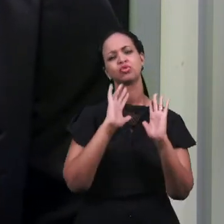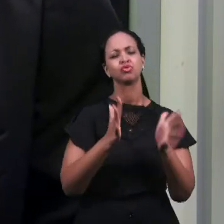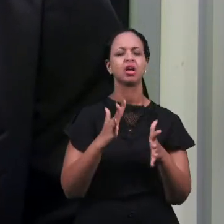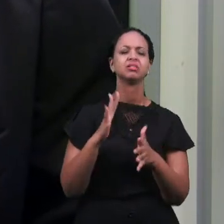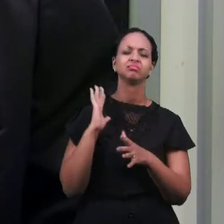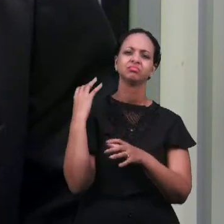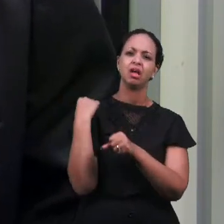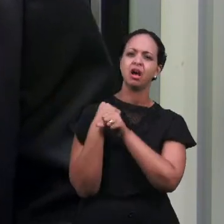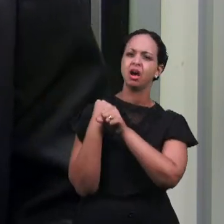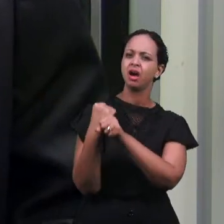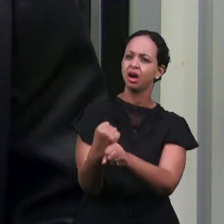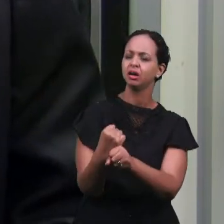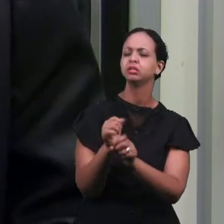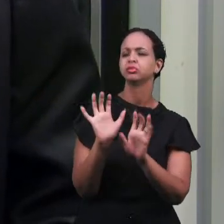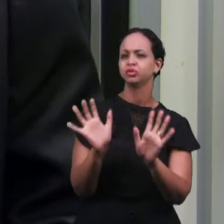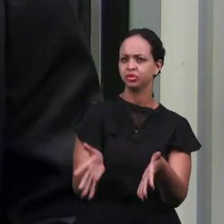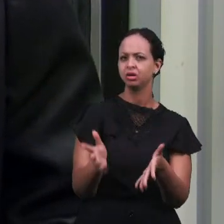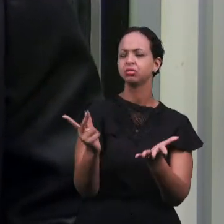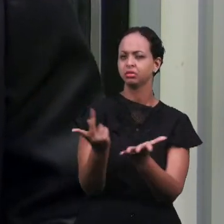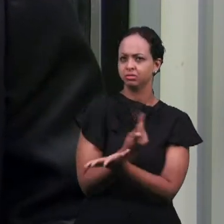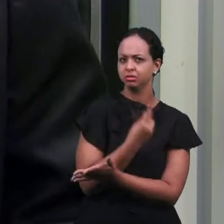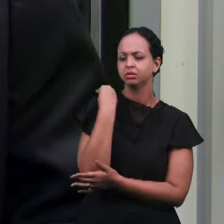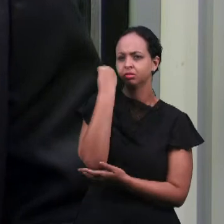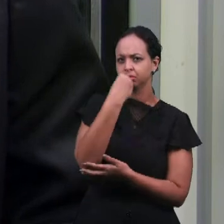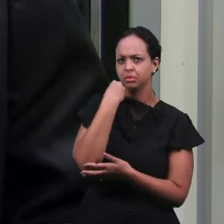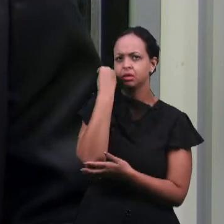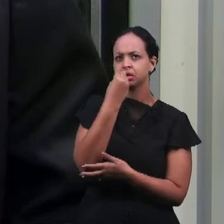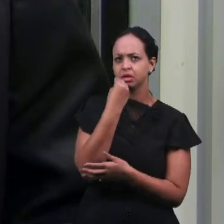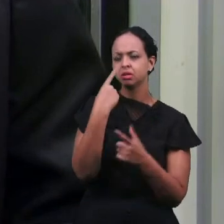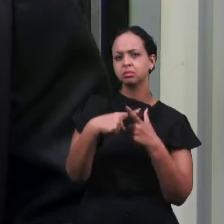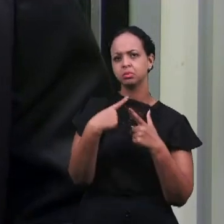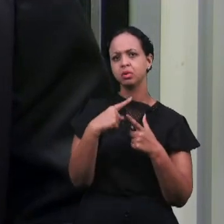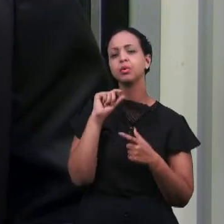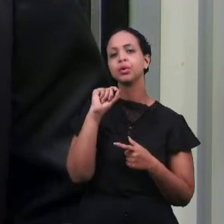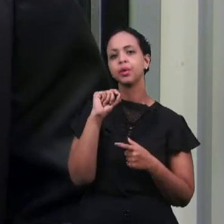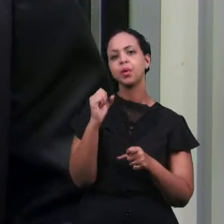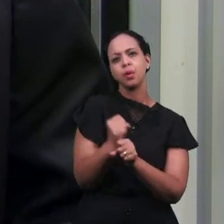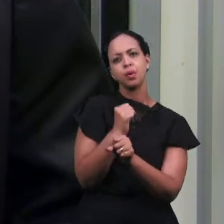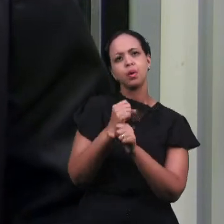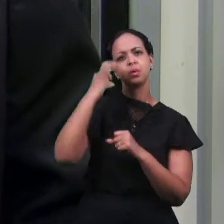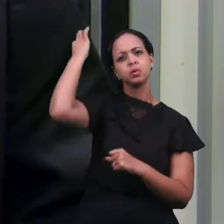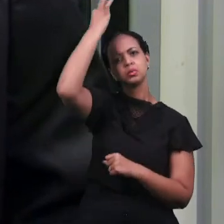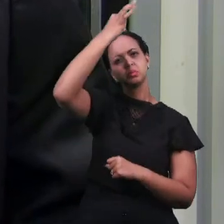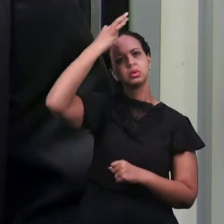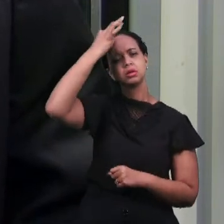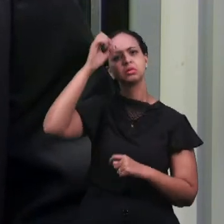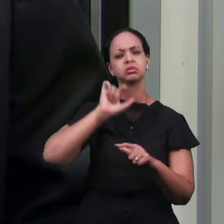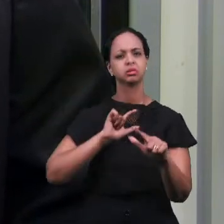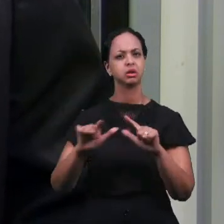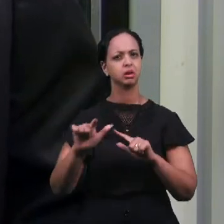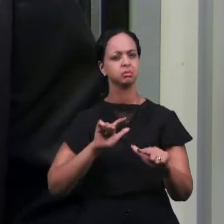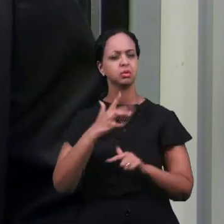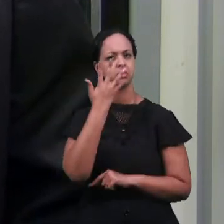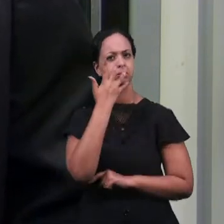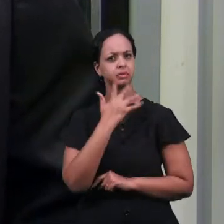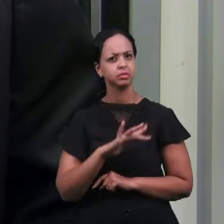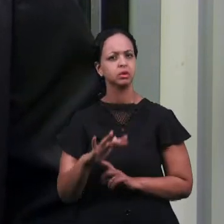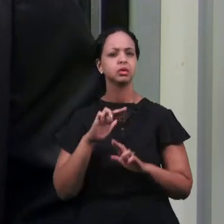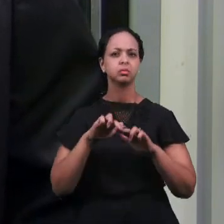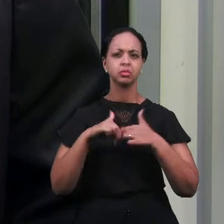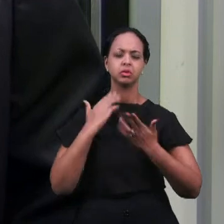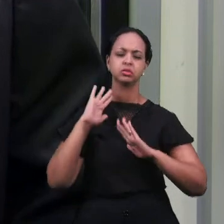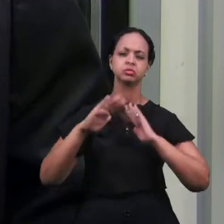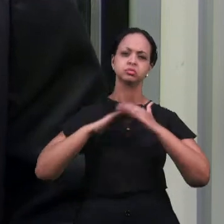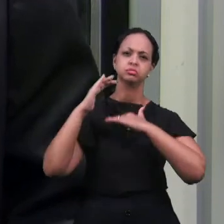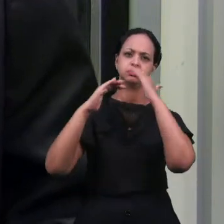muitos anos, né? Há muito tempo que a obra do Espírito Santo, já com esse trabalho de criança, já vem colhendo. E tem sido